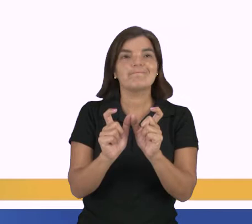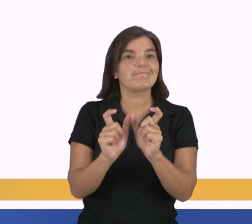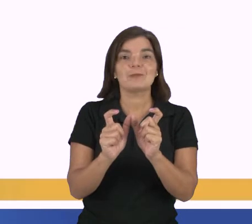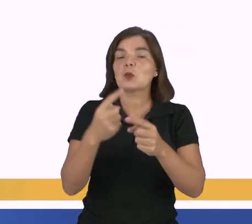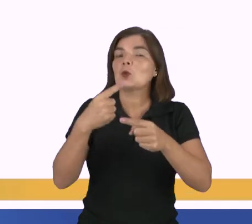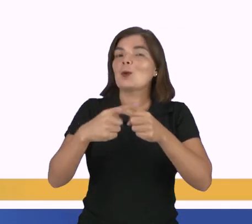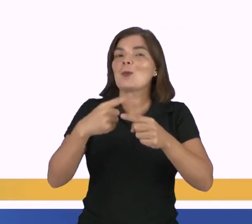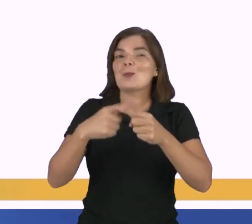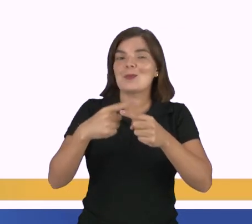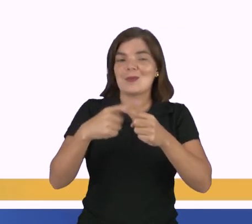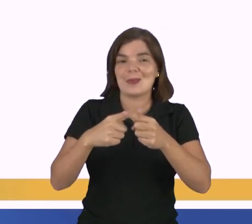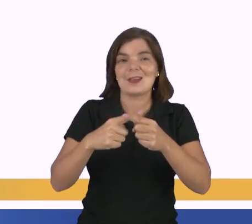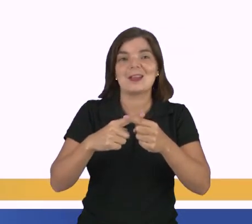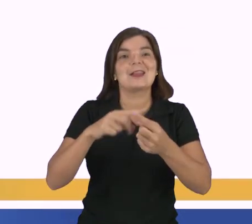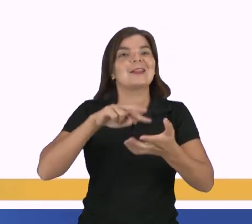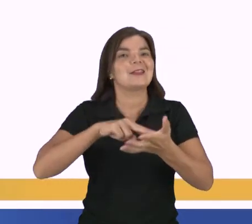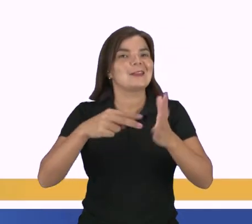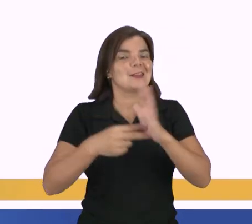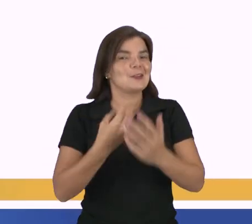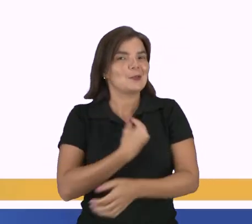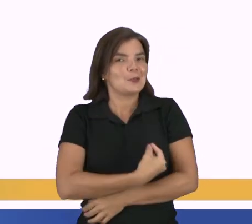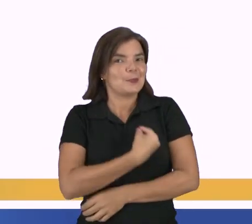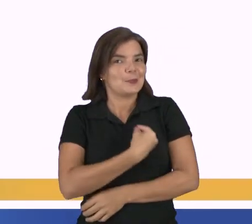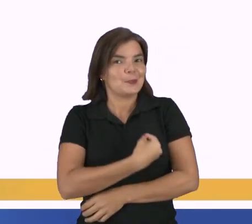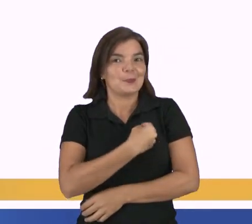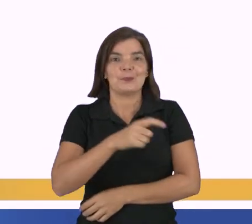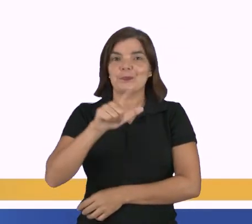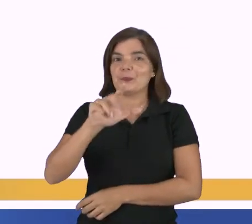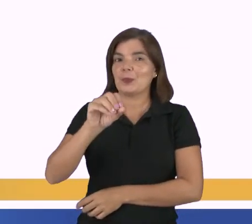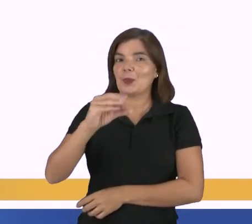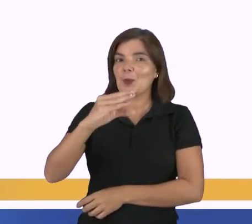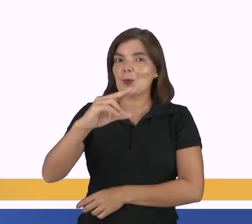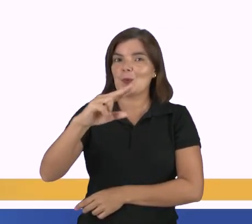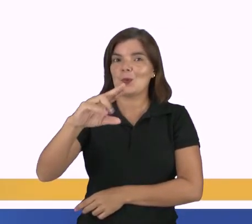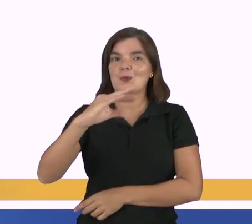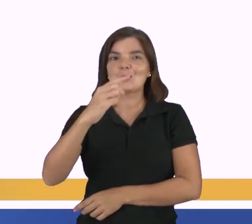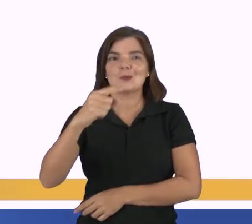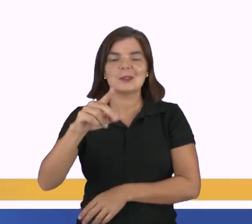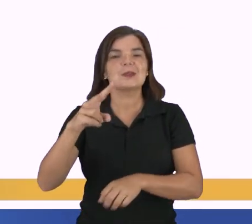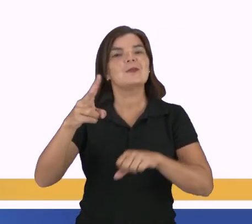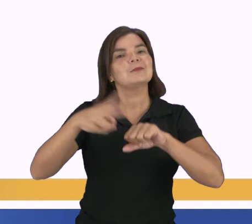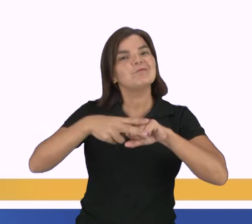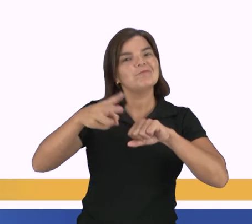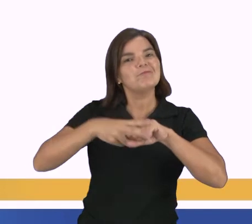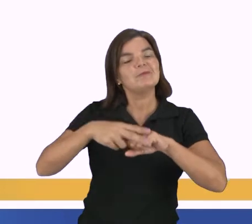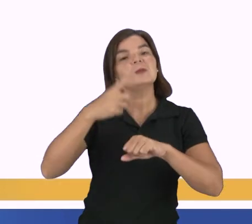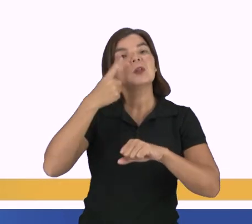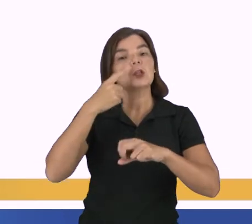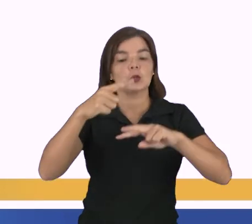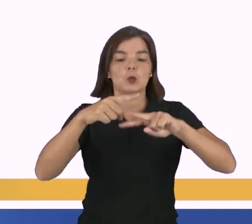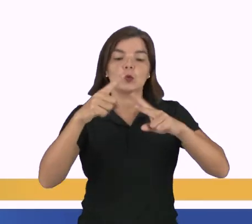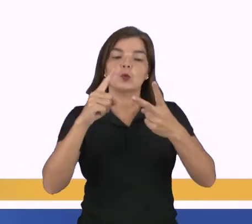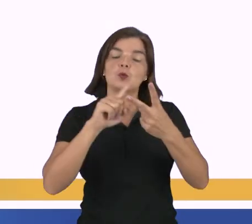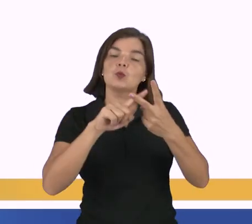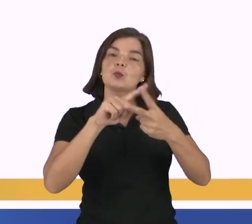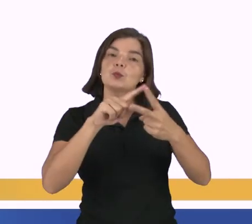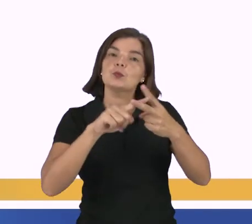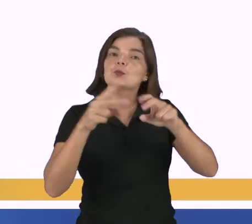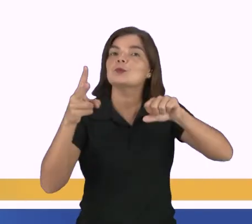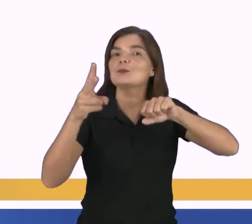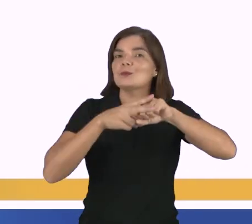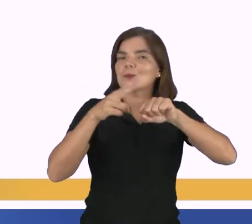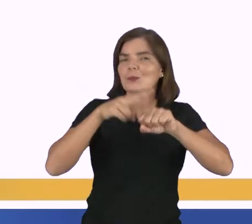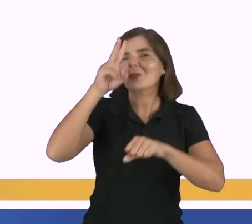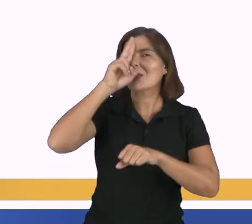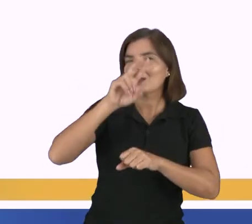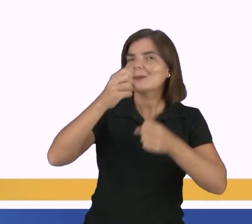quê? Porque aqui nós temos a presença de uma locução verbal. Locução verbal, ela tem a função aí